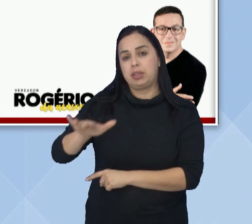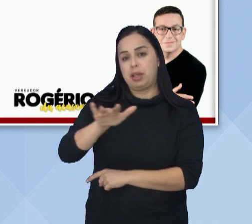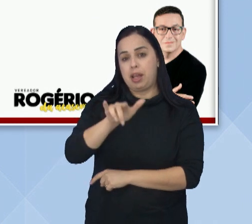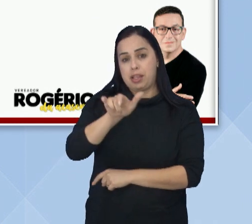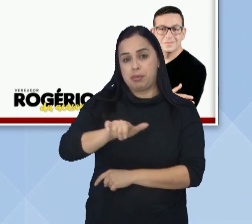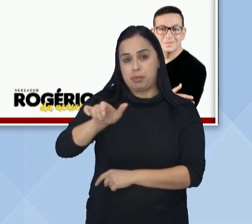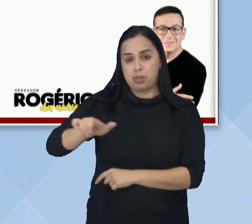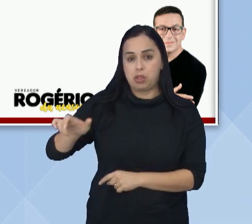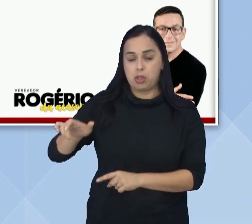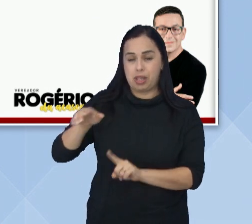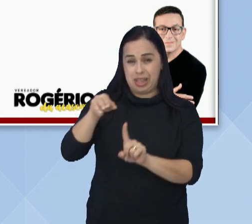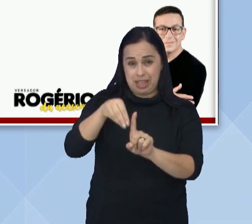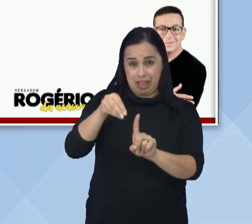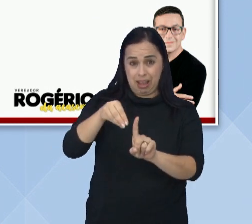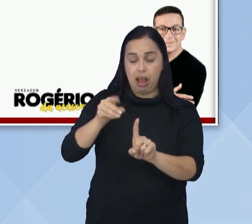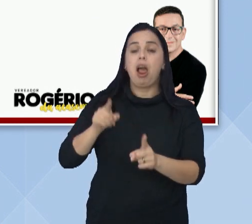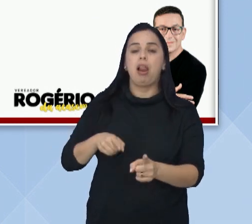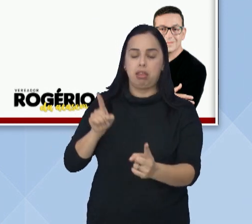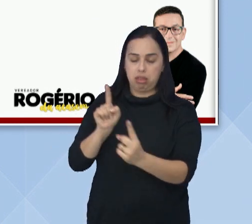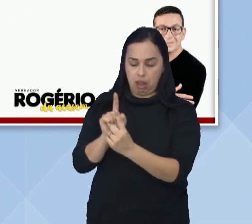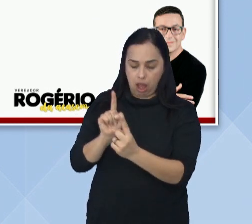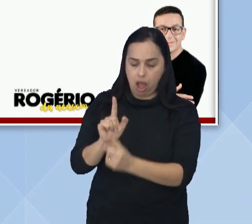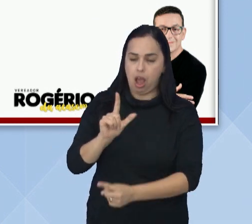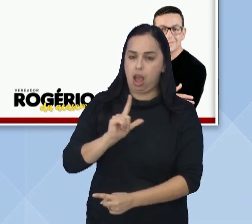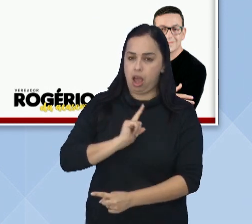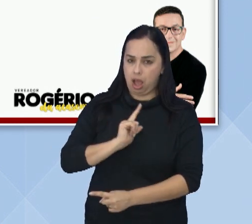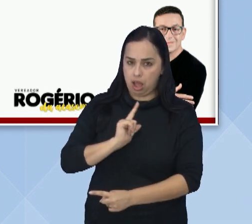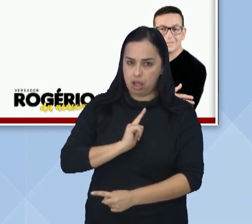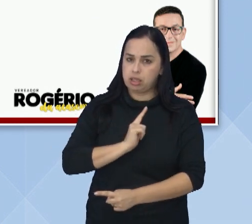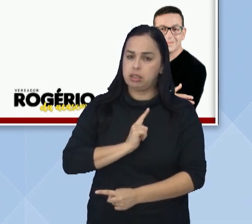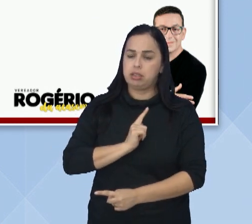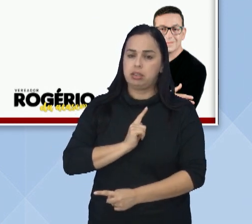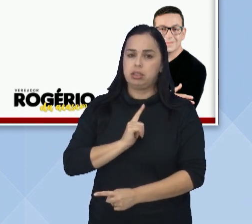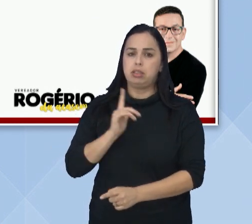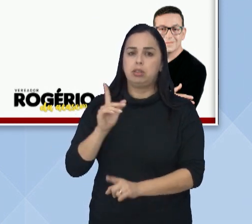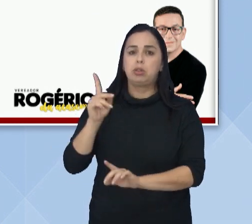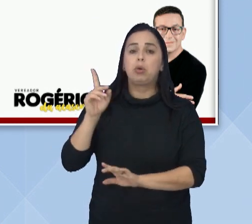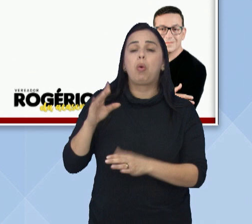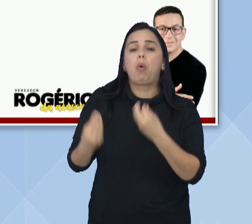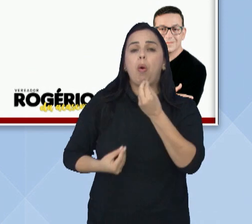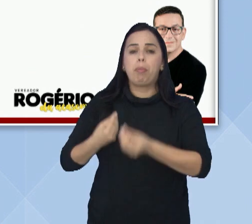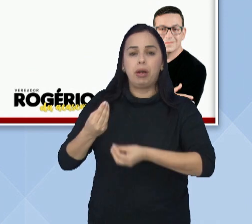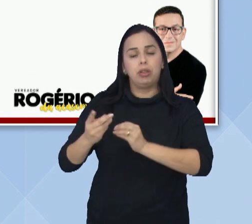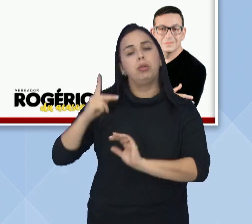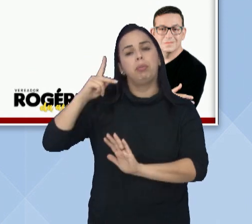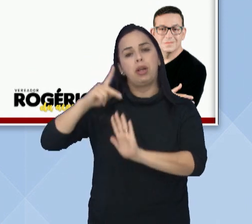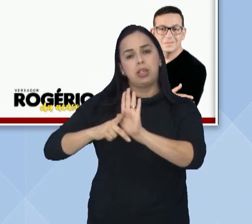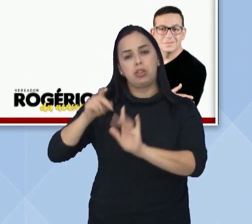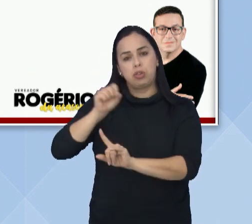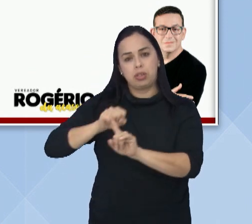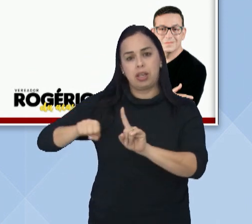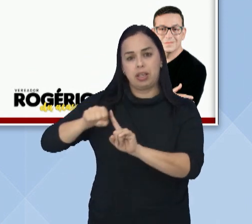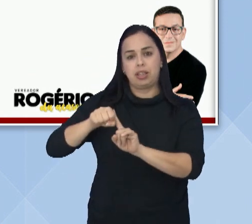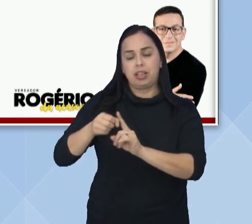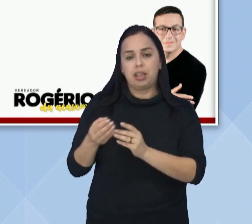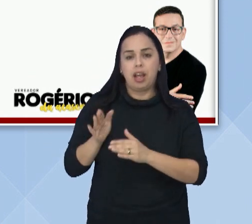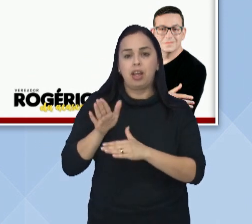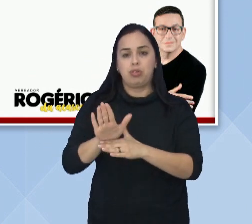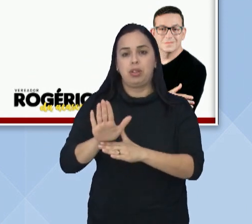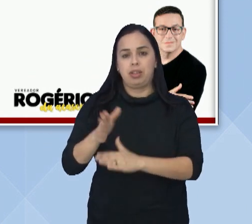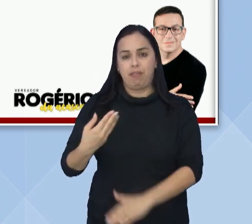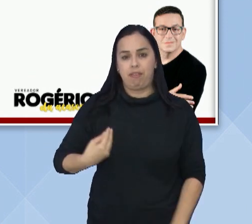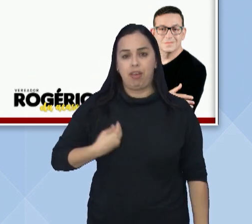situação de vulnerabilidade social através de projetos sociais que melhoram sua qualidade de